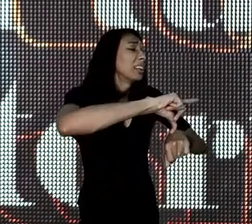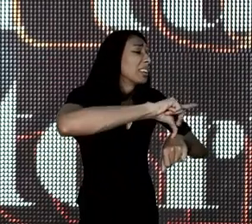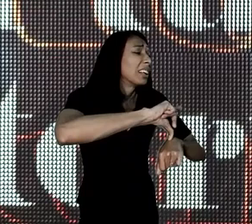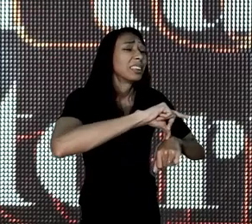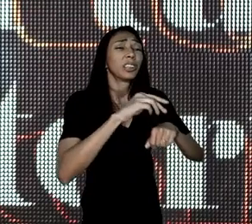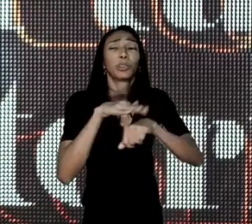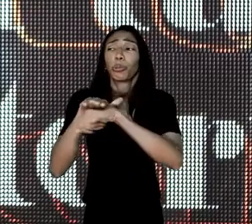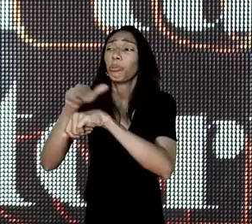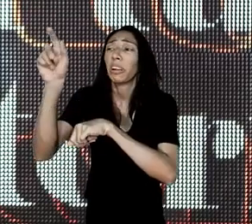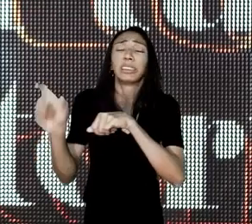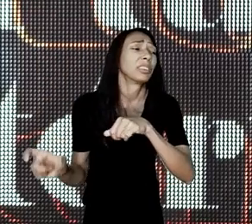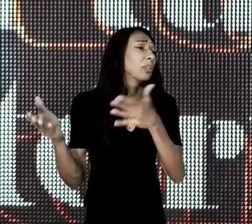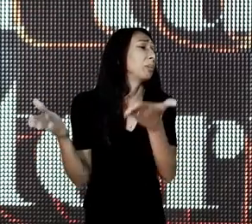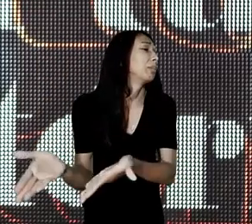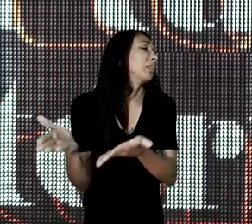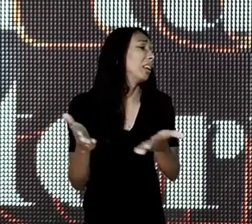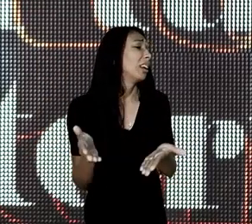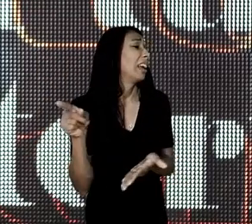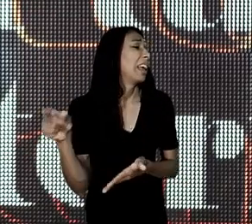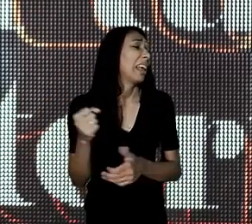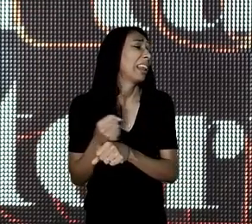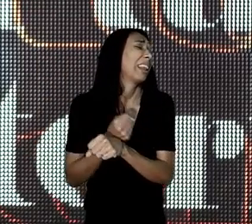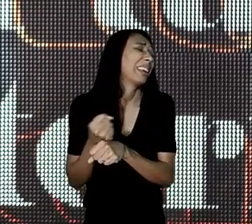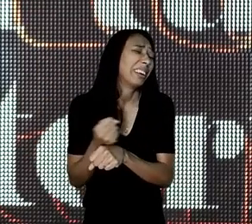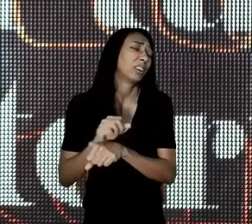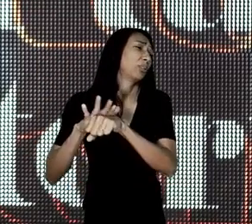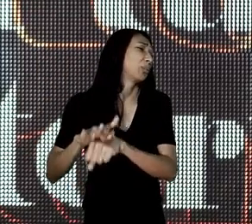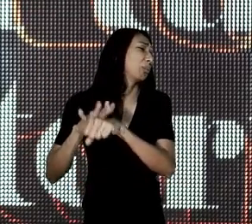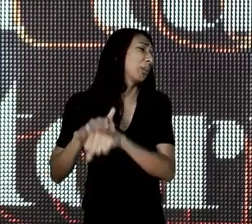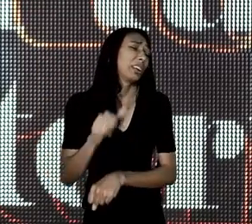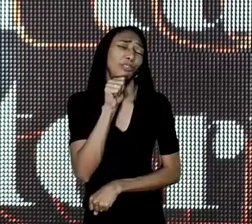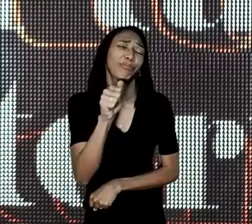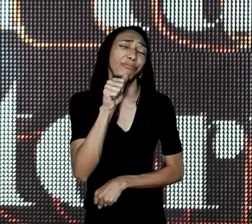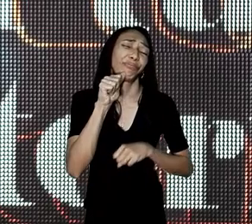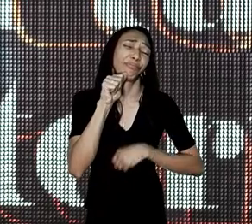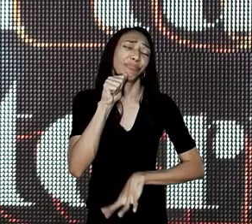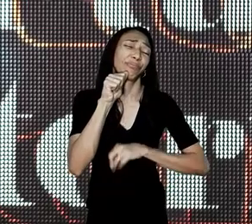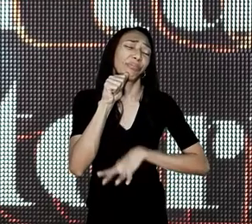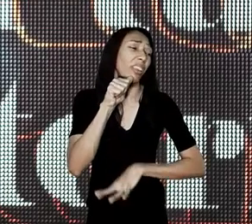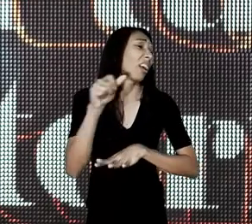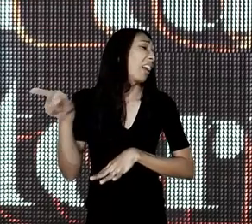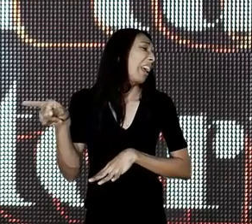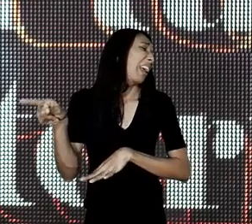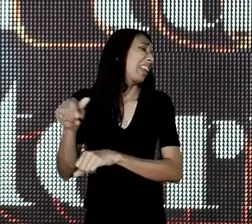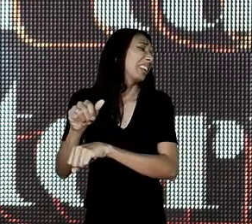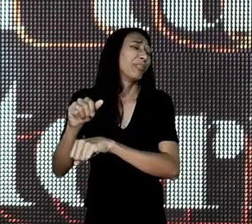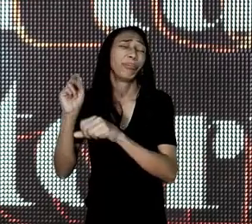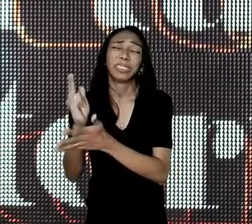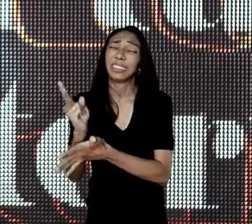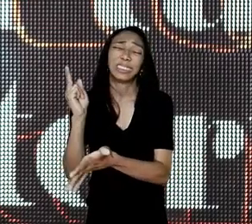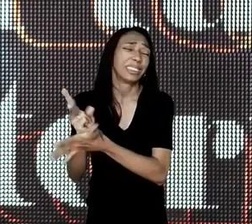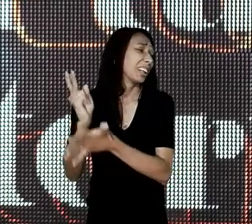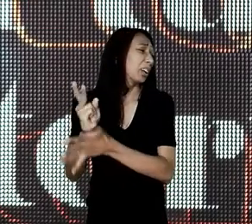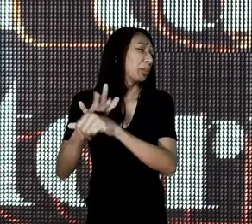parando para conversar com essa mulher que já está aí há anos, Jesus. Essa mulher aí já é conhecida de todo mundo, ela é imunda, Jesus. O Senhor parou